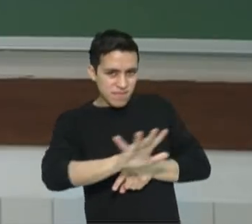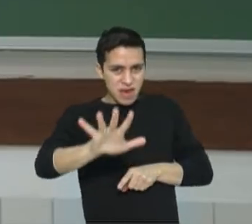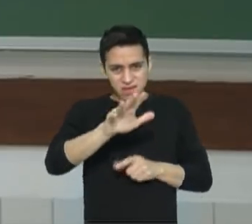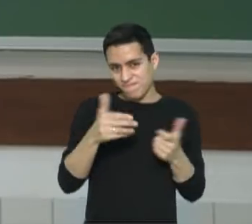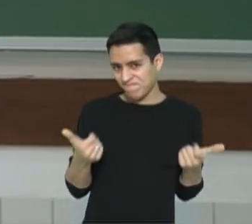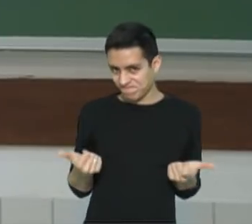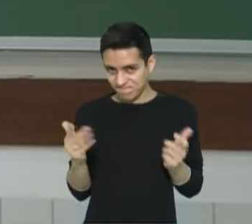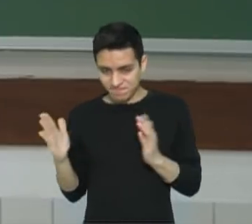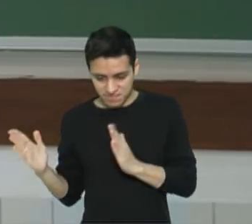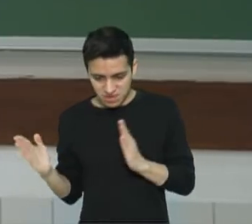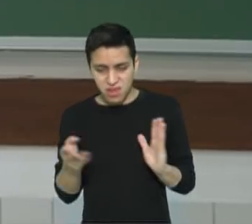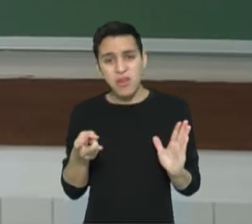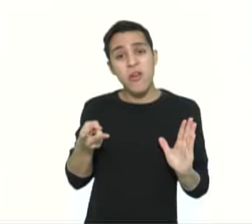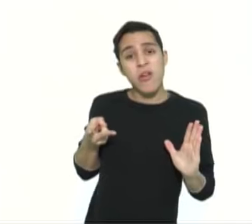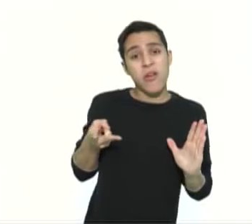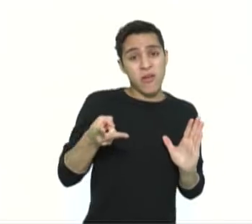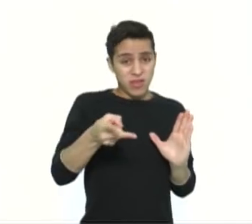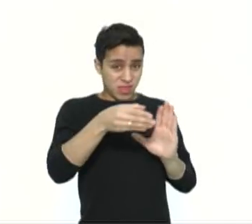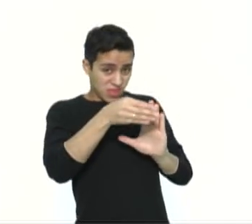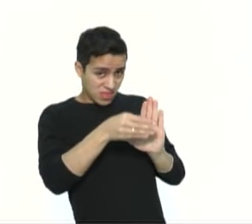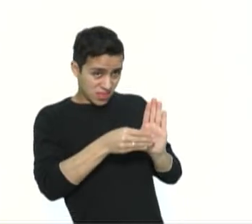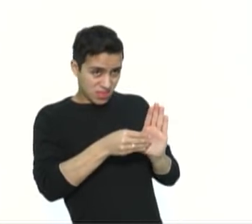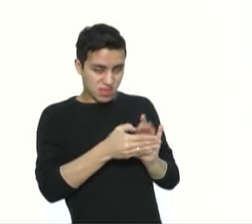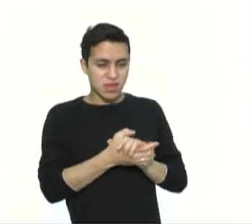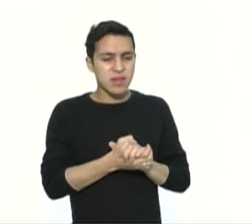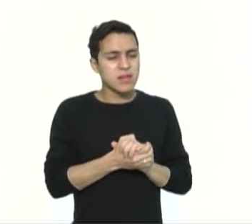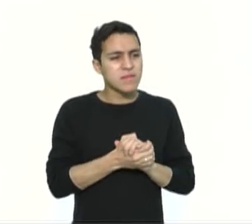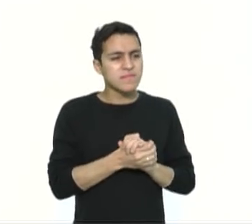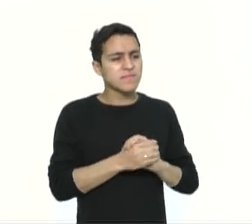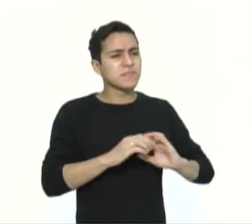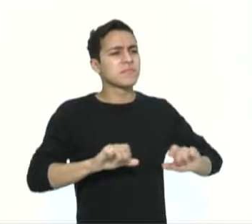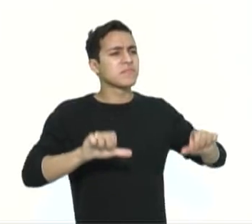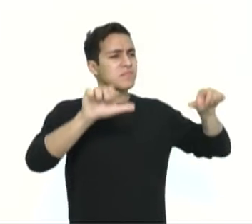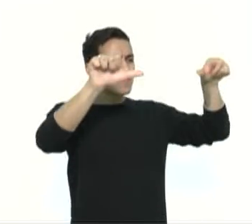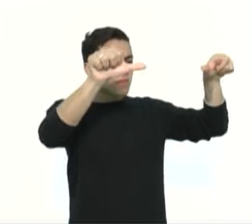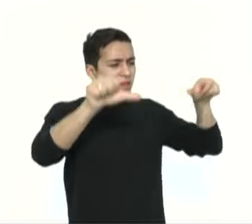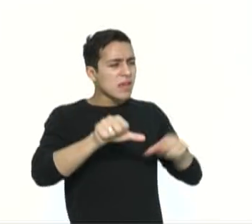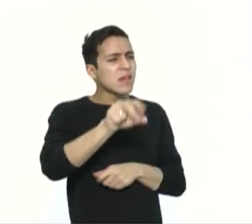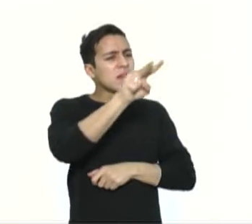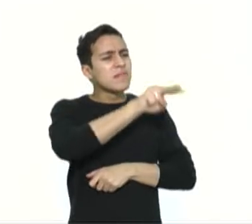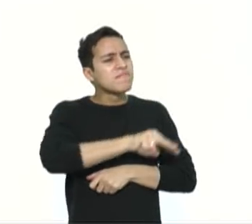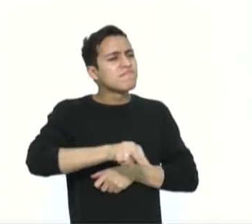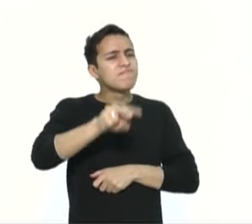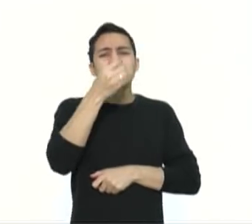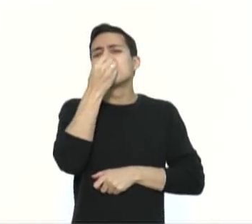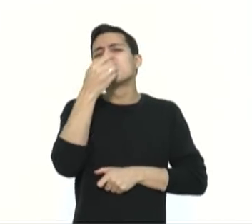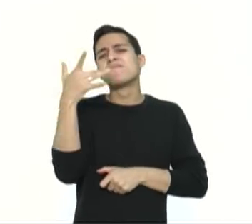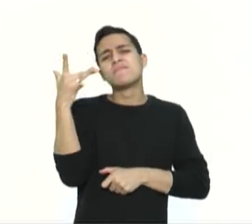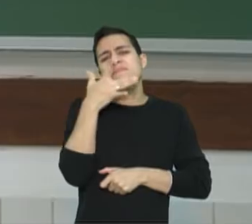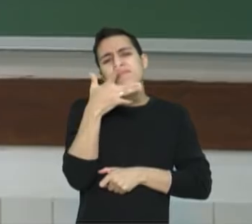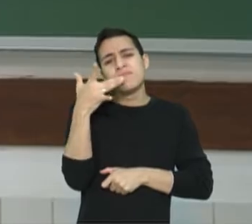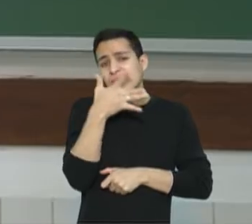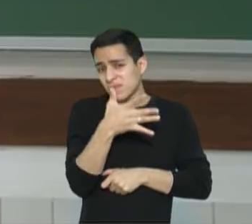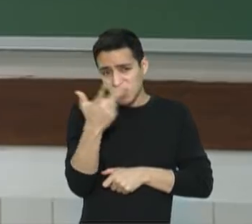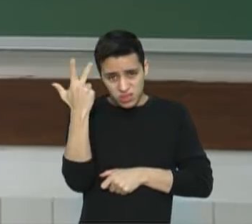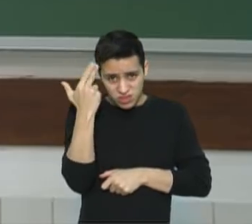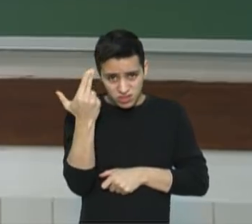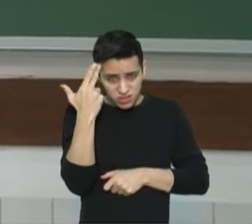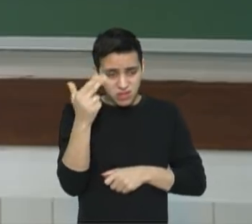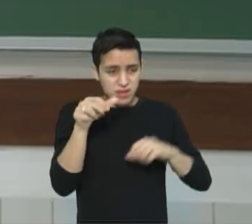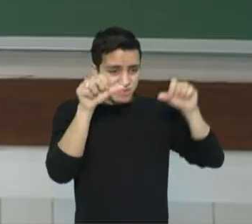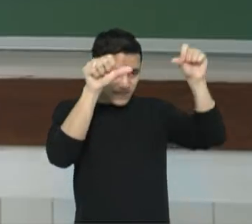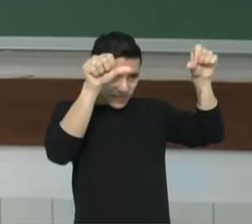isso, tá? Produzem uma leitura interessante e prazerosa, é isso que a professora falou. Os infográficos costumam ser muito